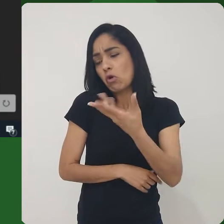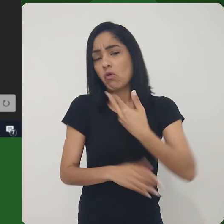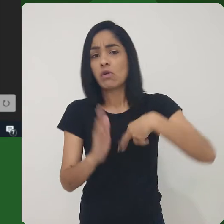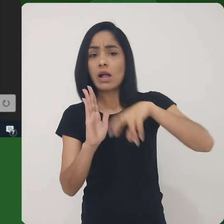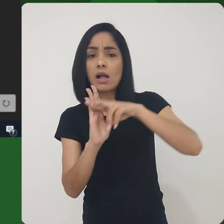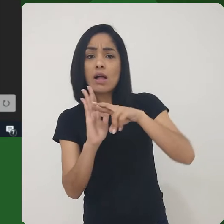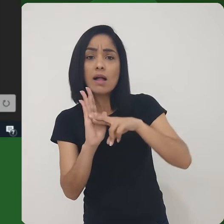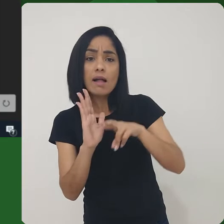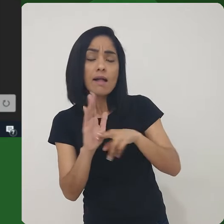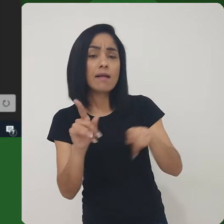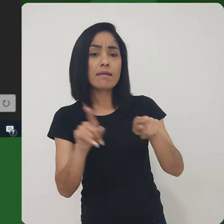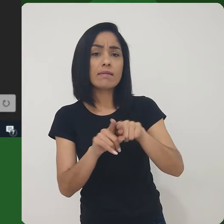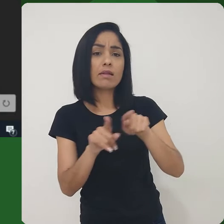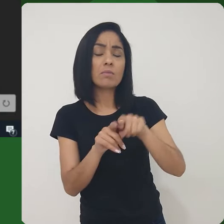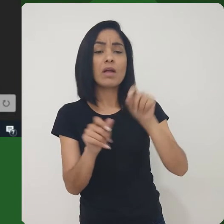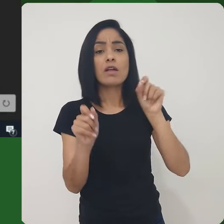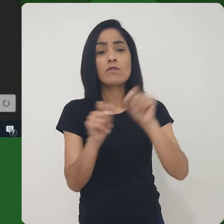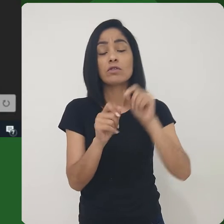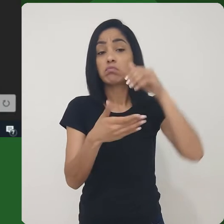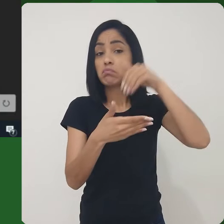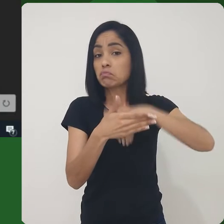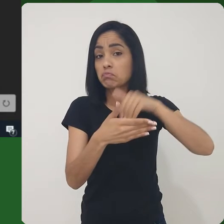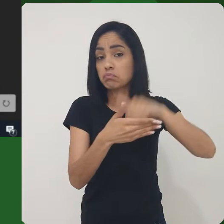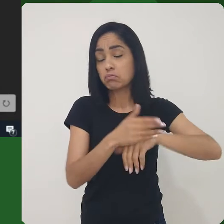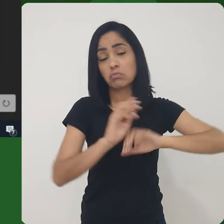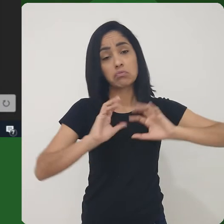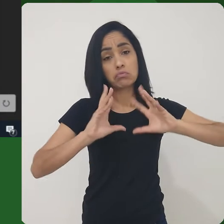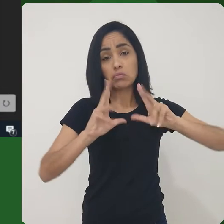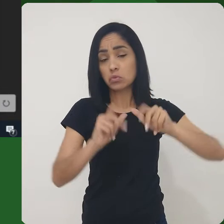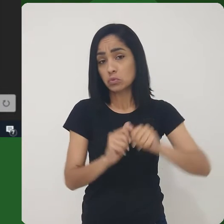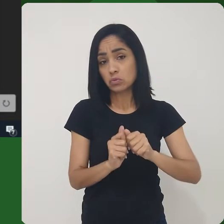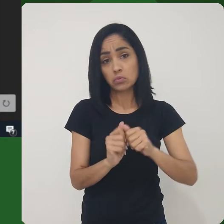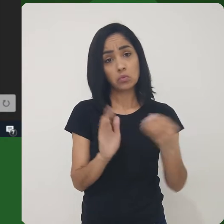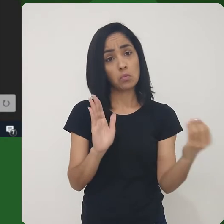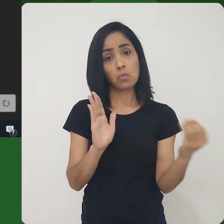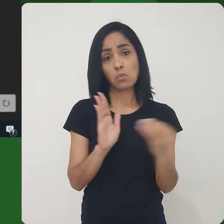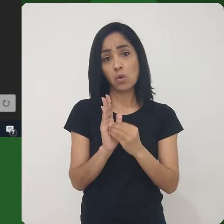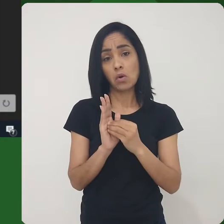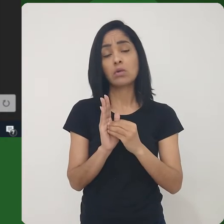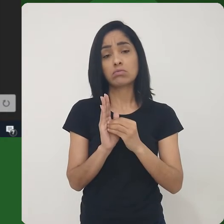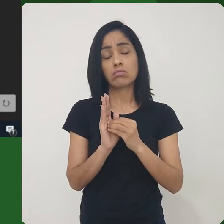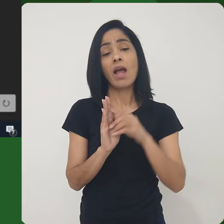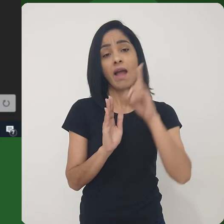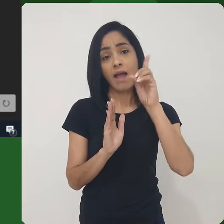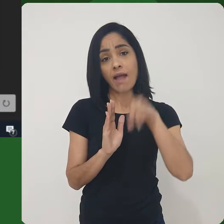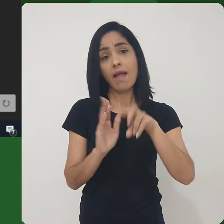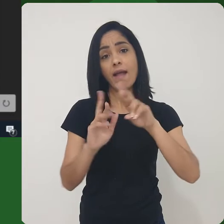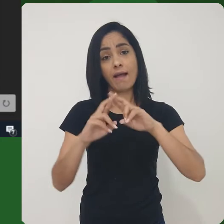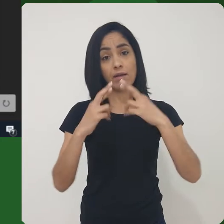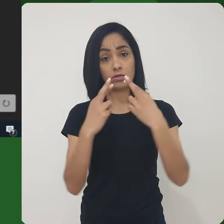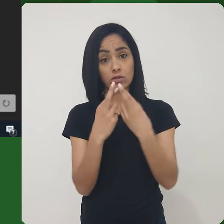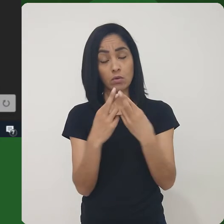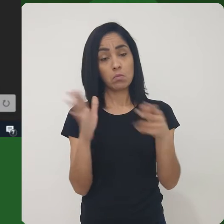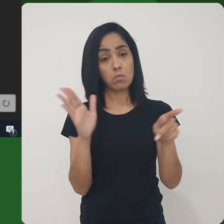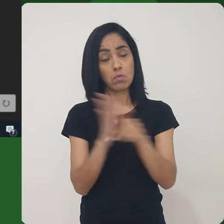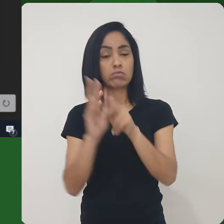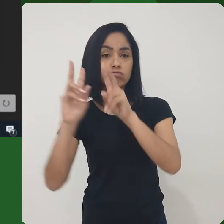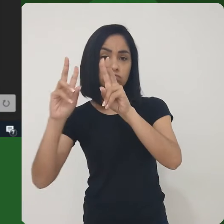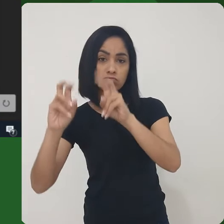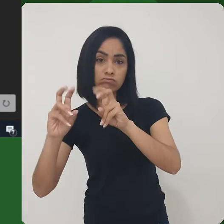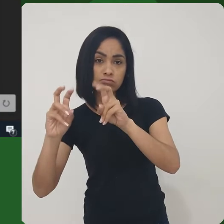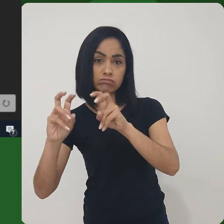novas medidas, para se realizar uma votação, né? E assim por diante, né? Então, essa é a